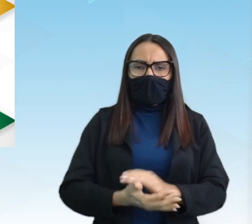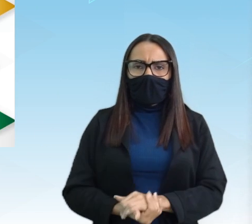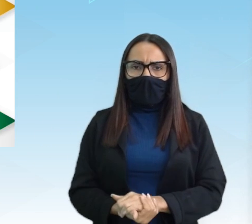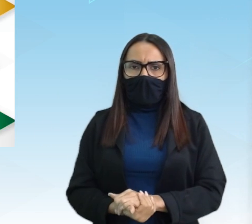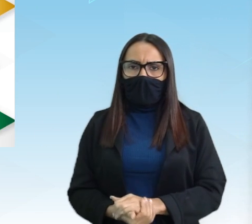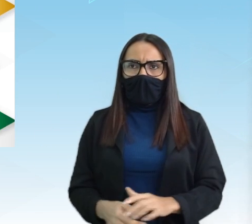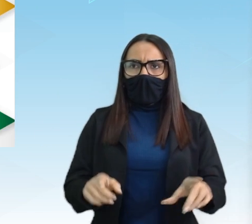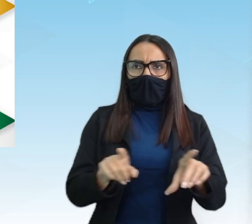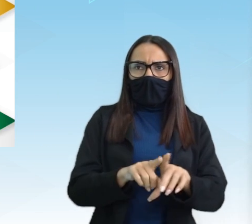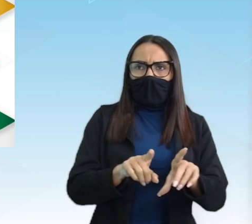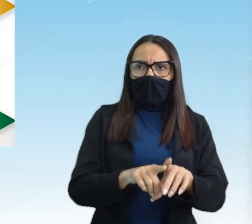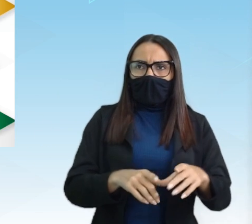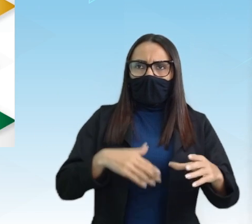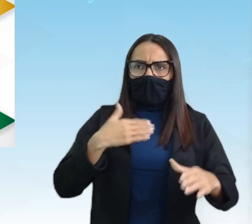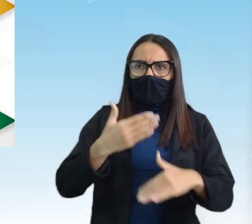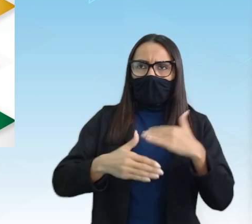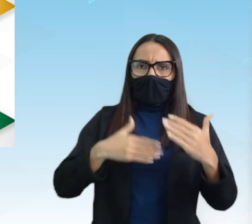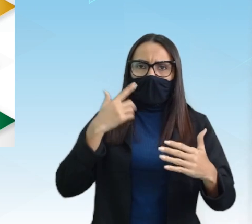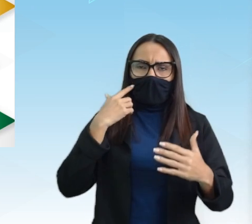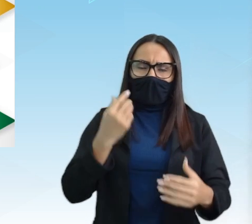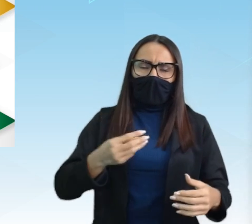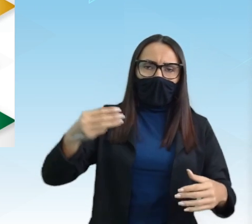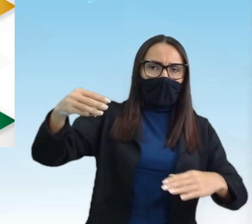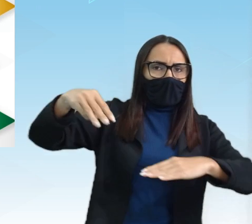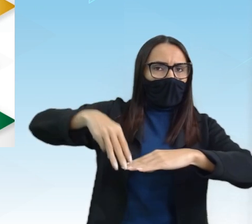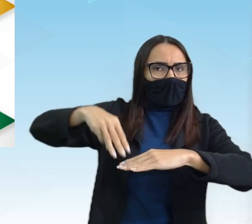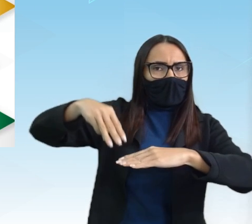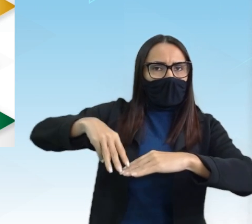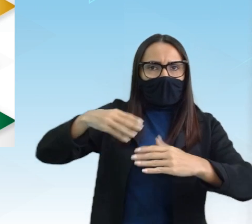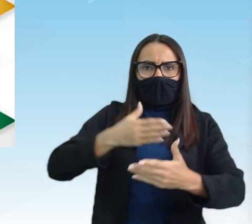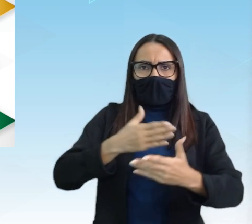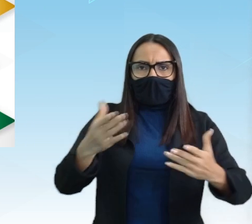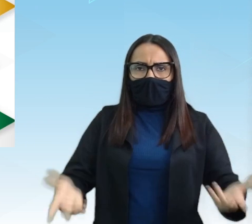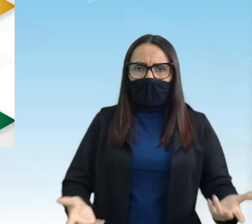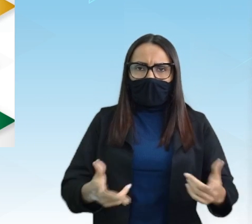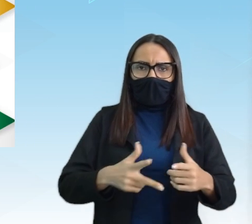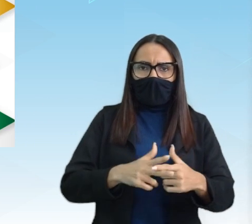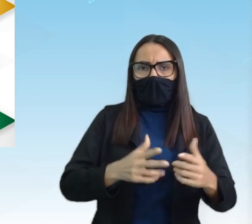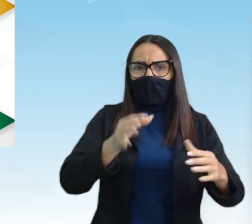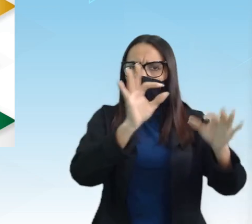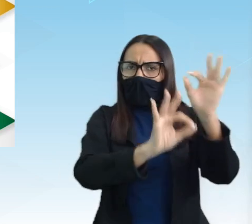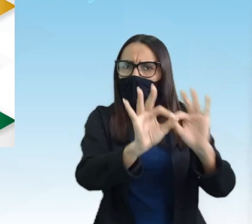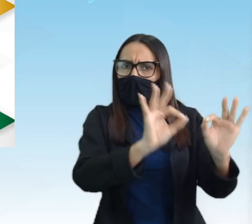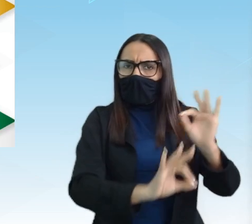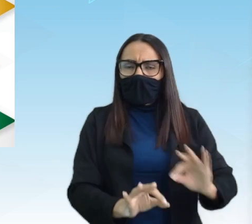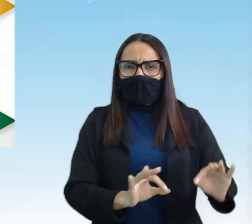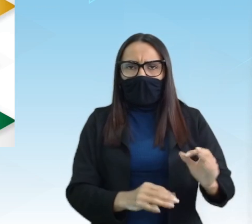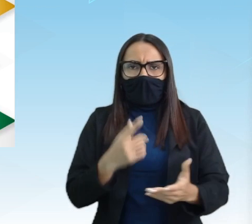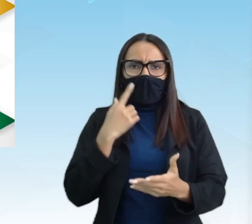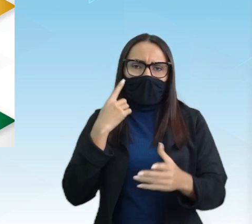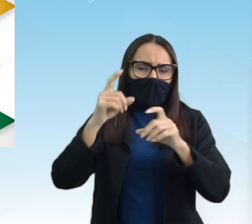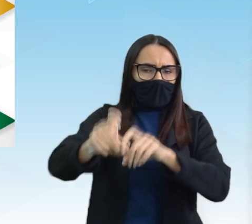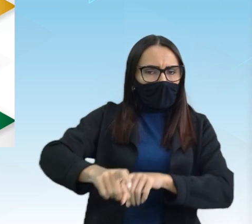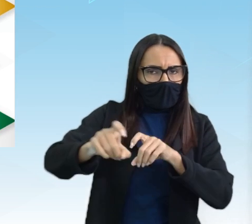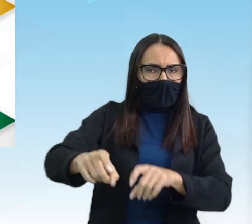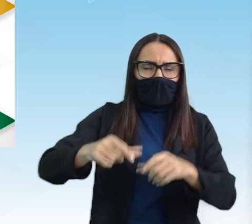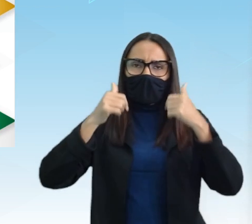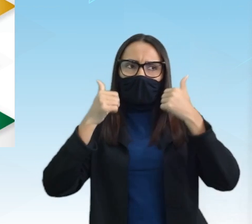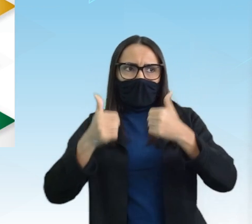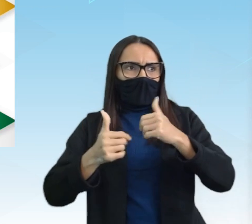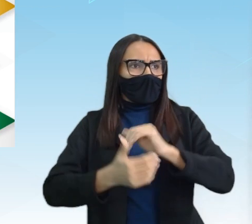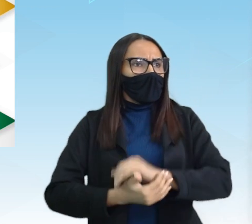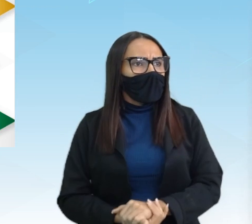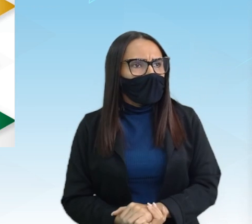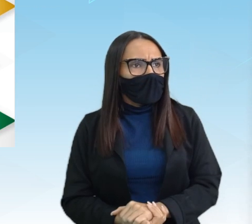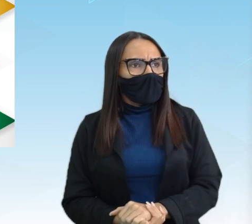E também o processo de modernização e mecanização da nossa produção rural. Tá certo, meus